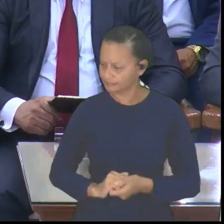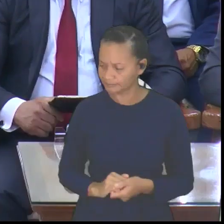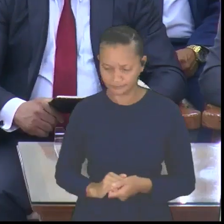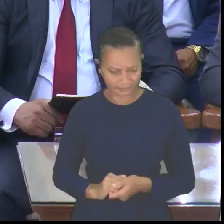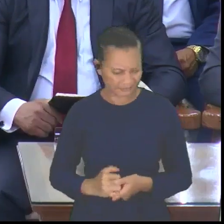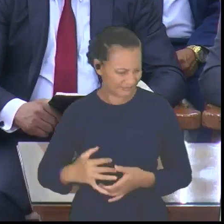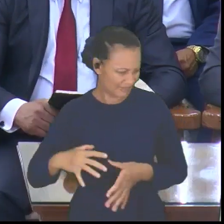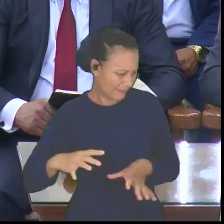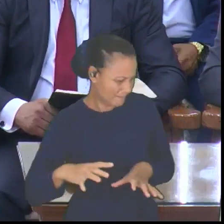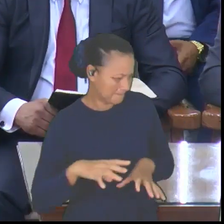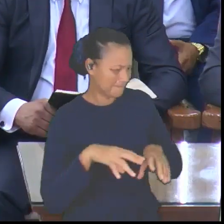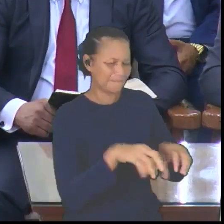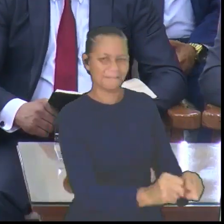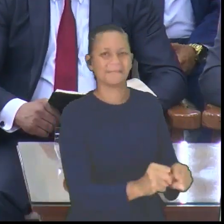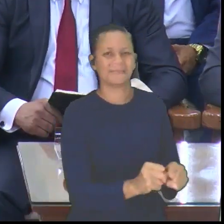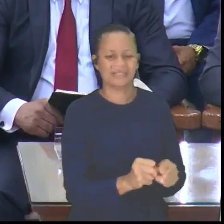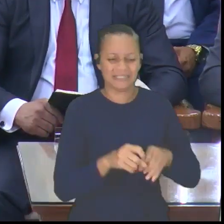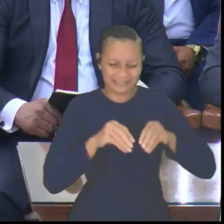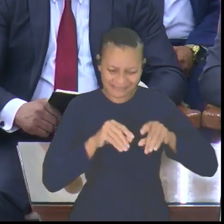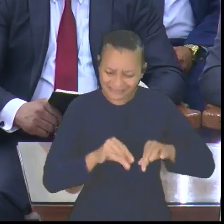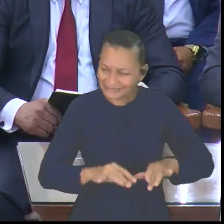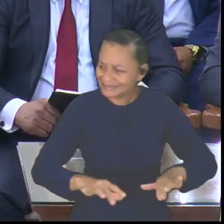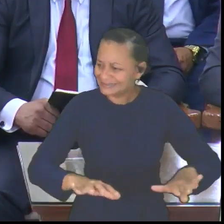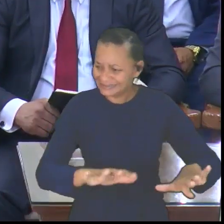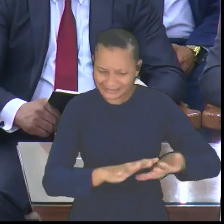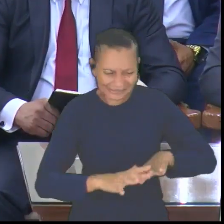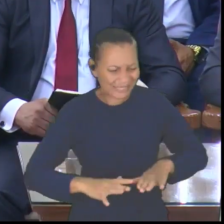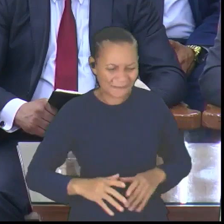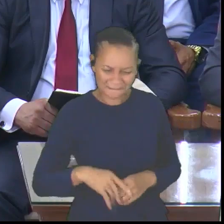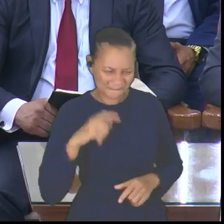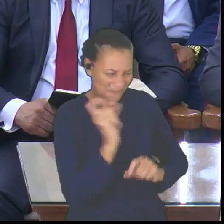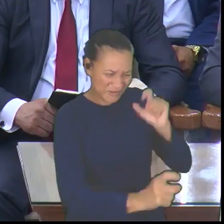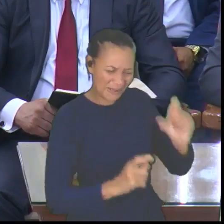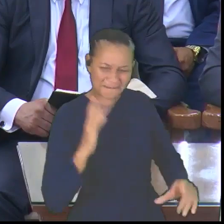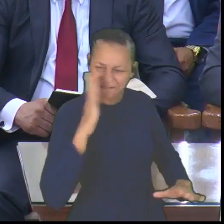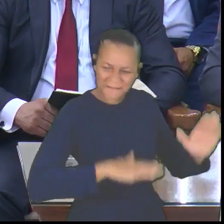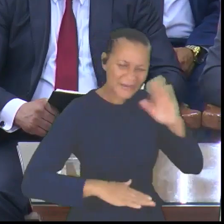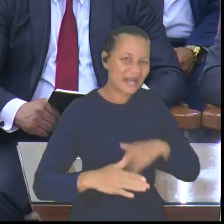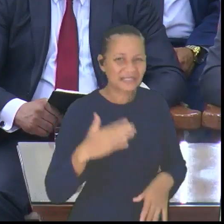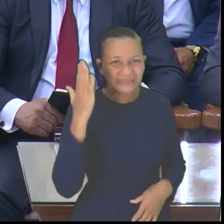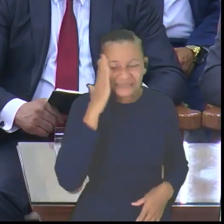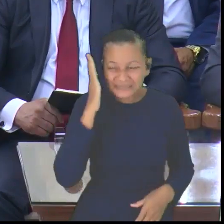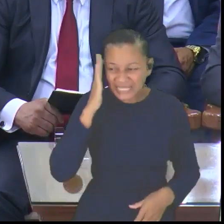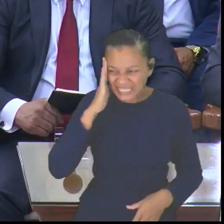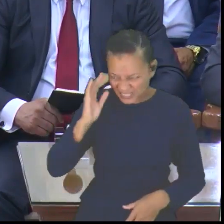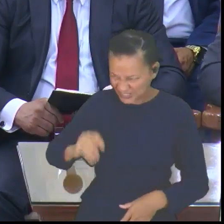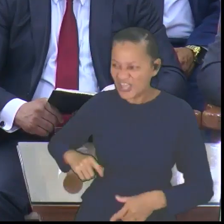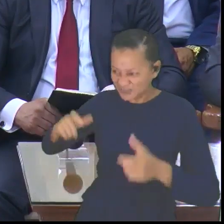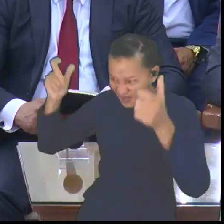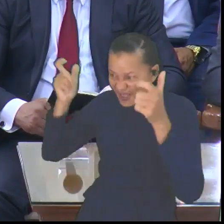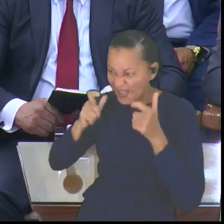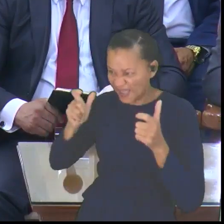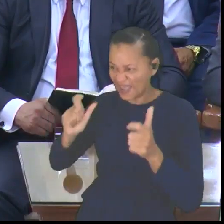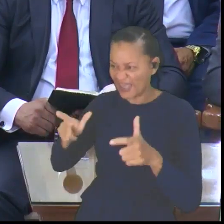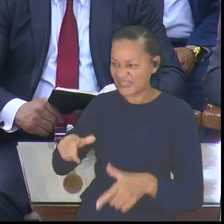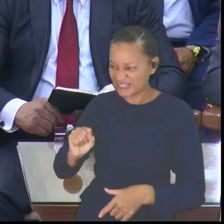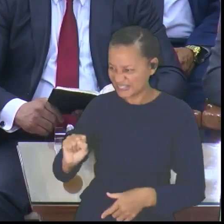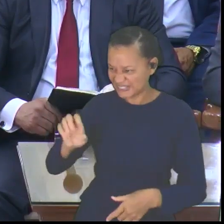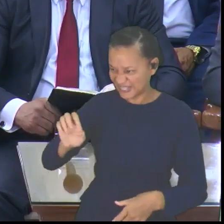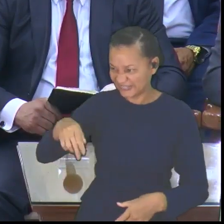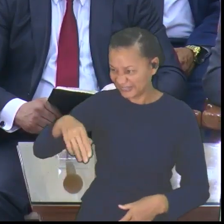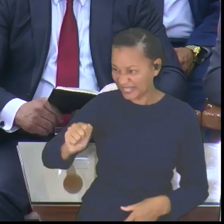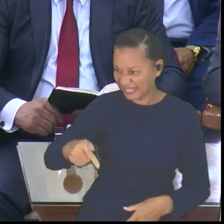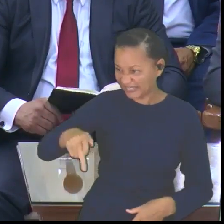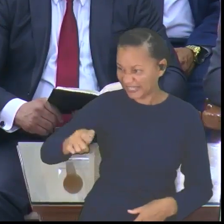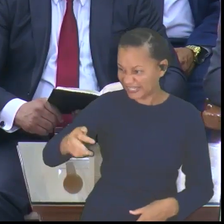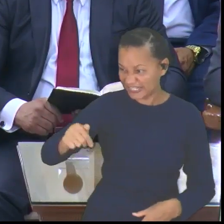Ninguém invade as terras do meu povo, nem maltrata o meu povo. Está entendendo, Senaqueribe? E a lança eu vou quebrar